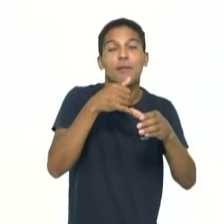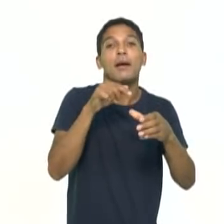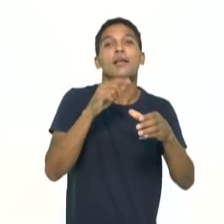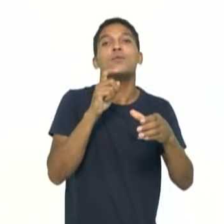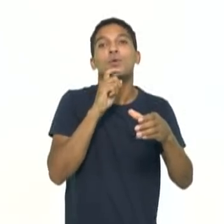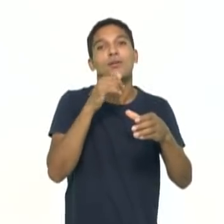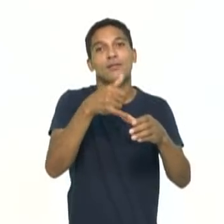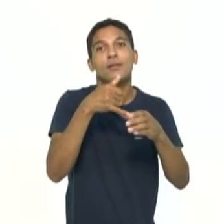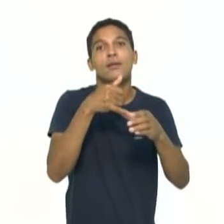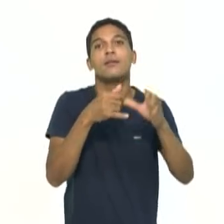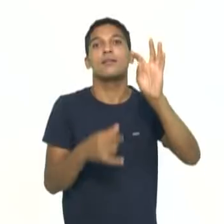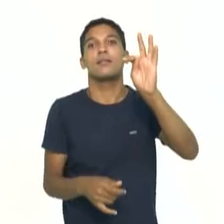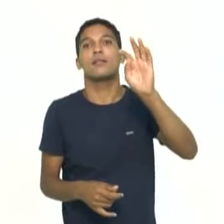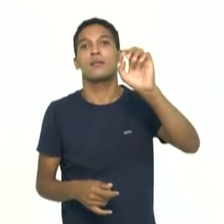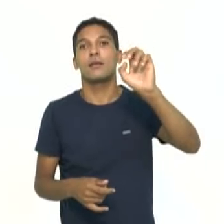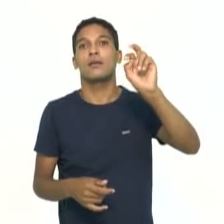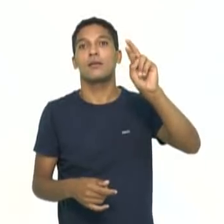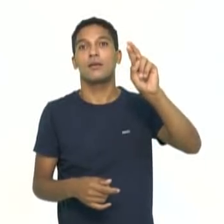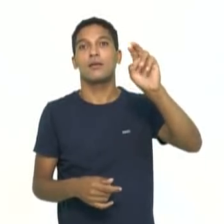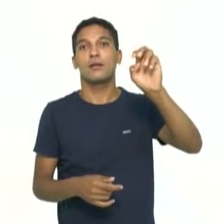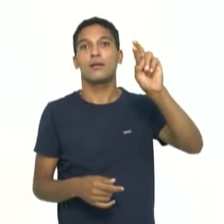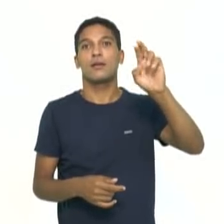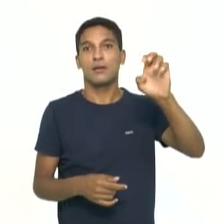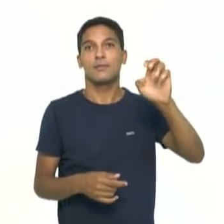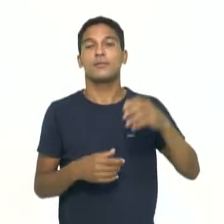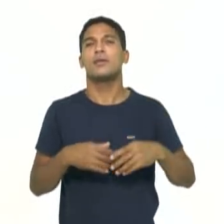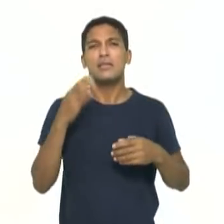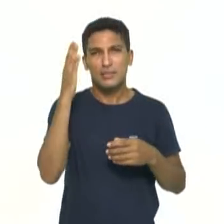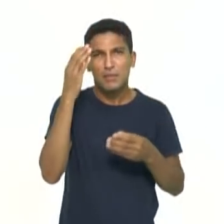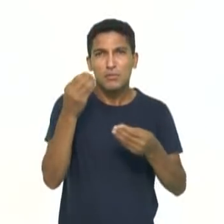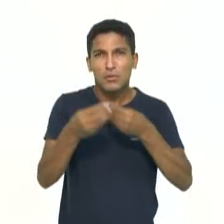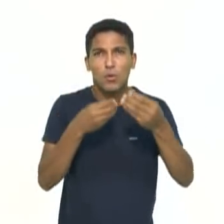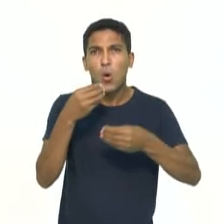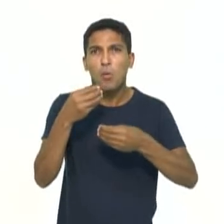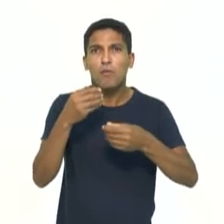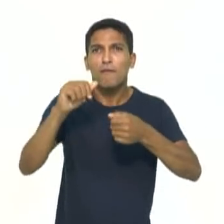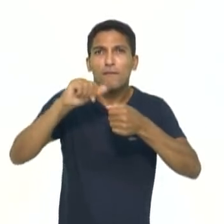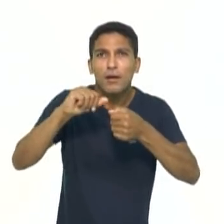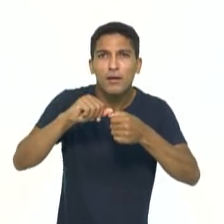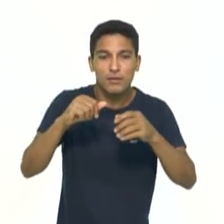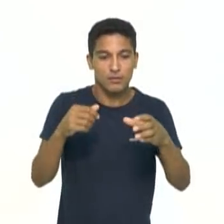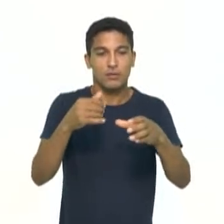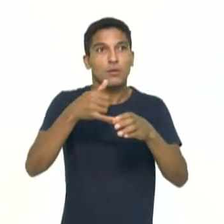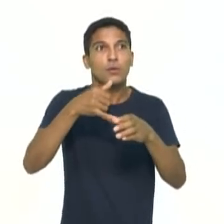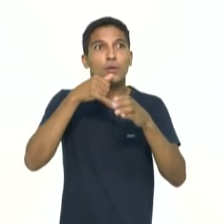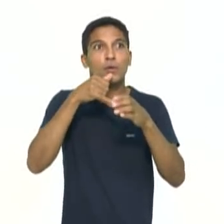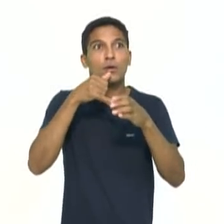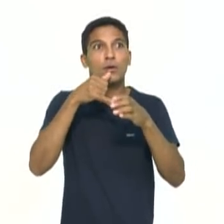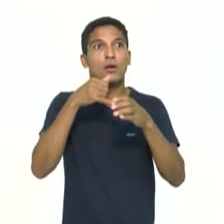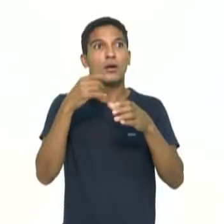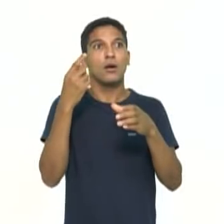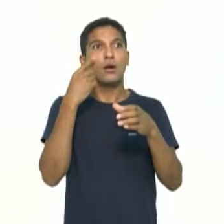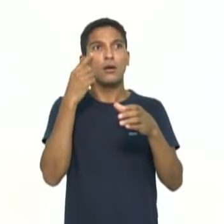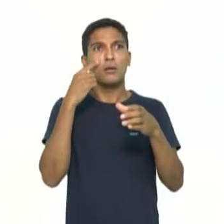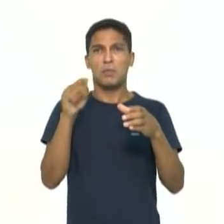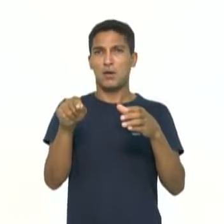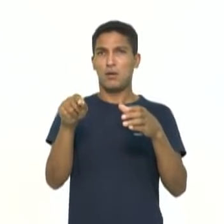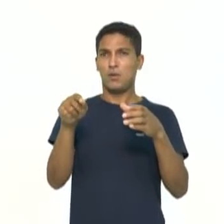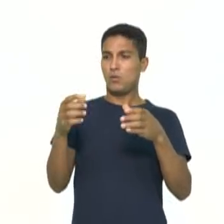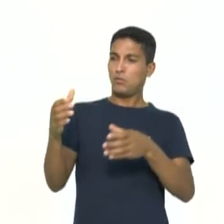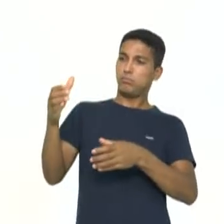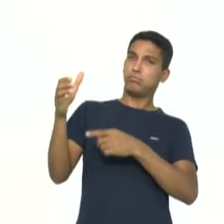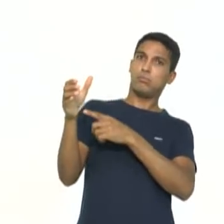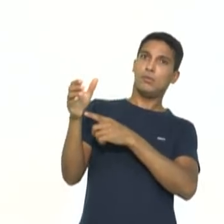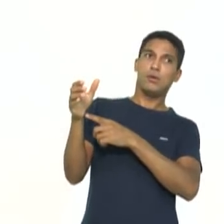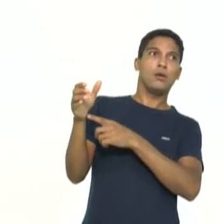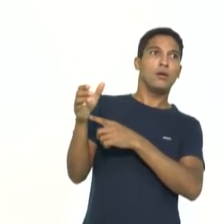bacana. E sabe como que era feito? Ou como é feito até hoje? Com isto daqui. Nossa, professora, é